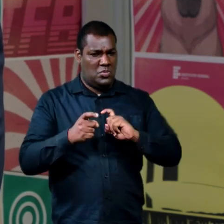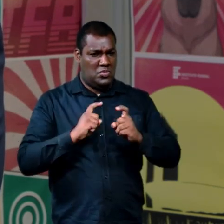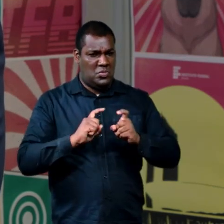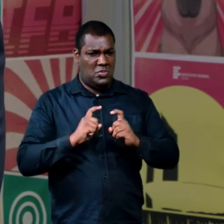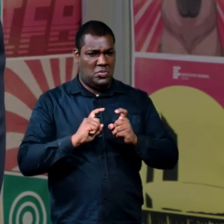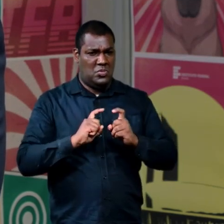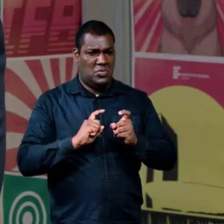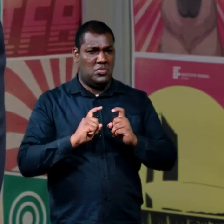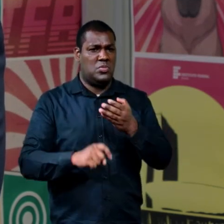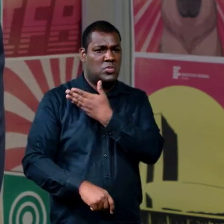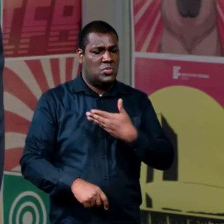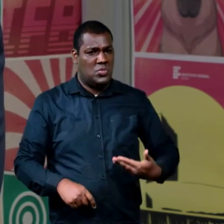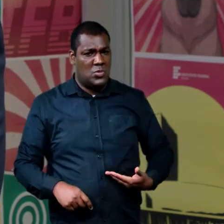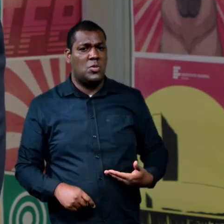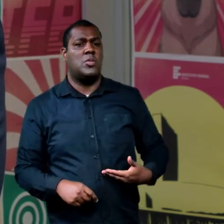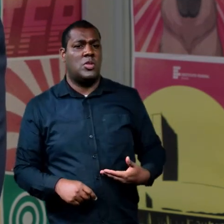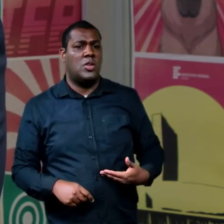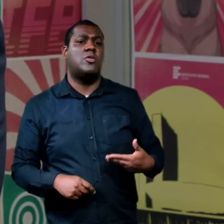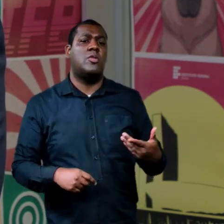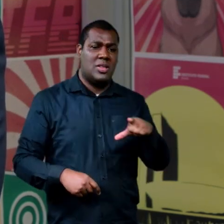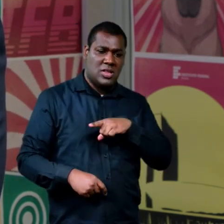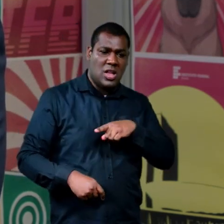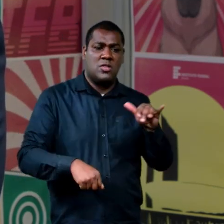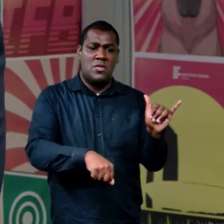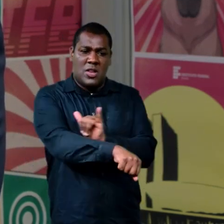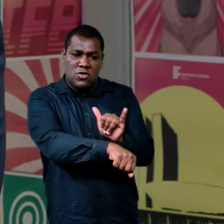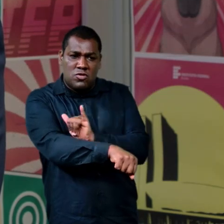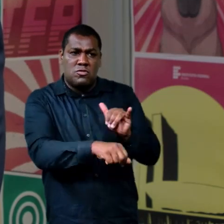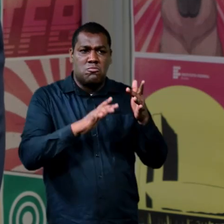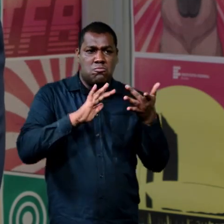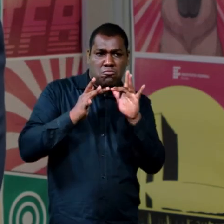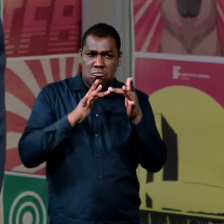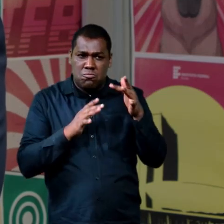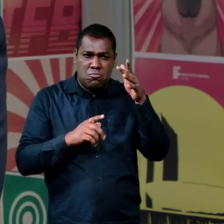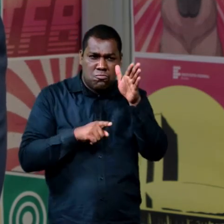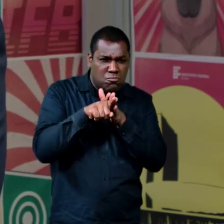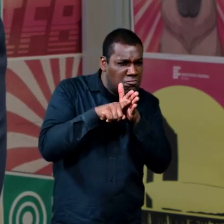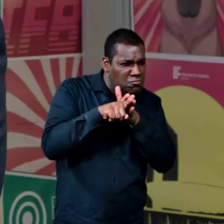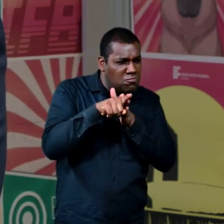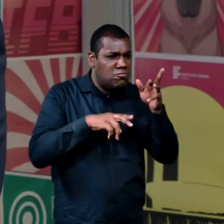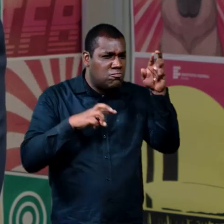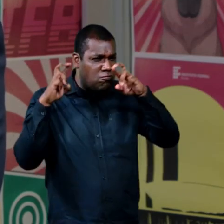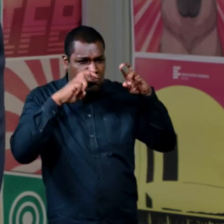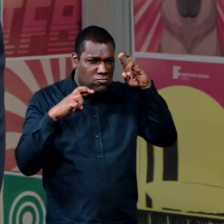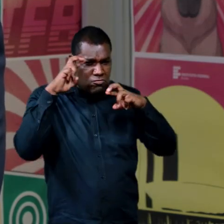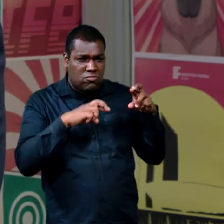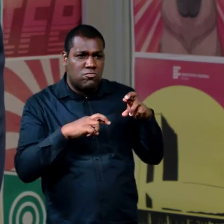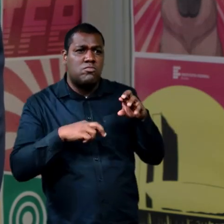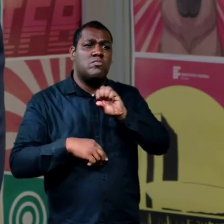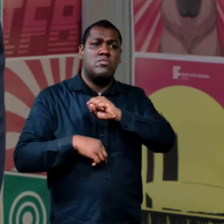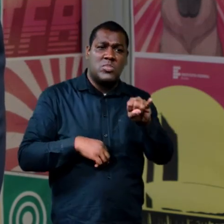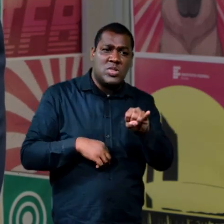está de boa-fé, a administração tem os seus mecanismos investigativos para avaliar exatamente a autoria e